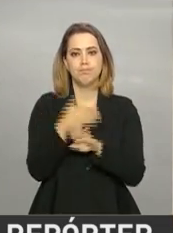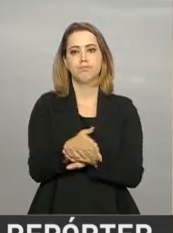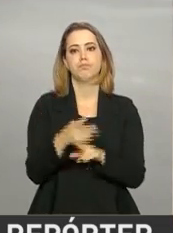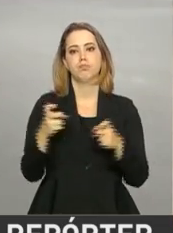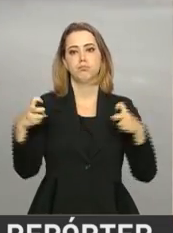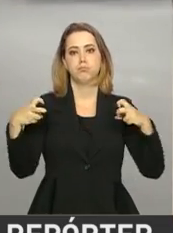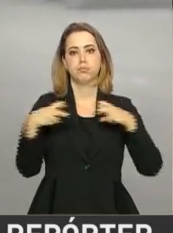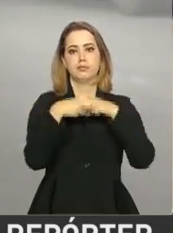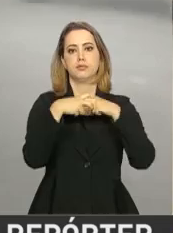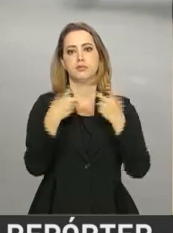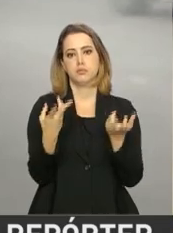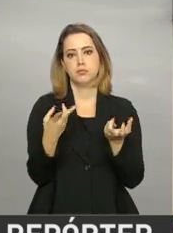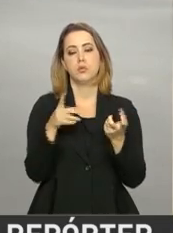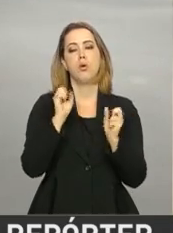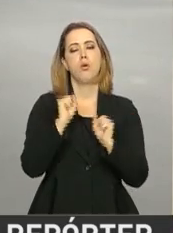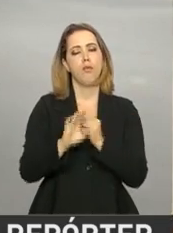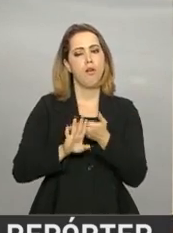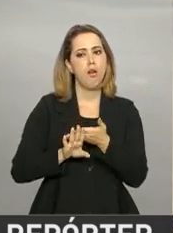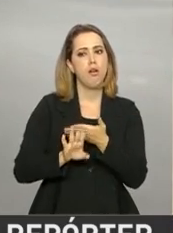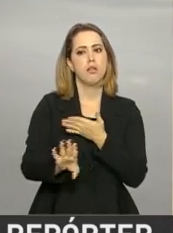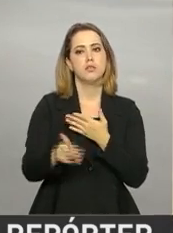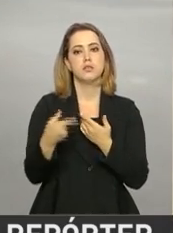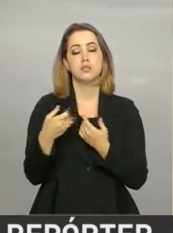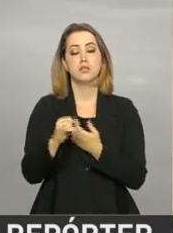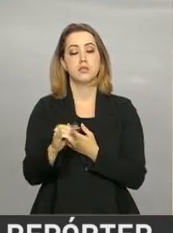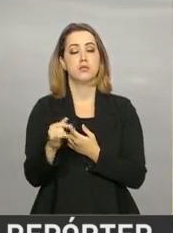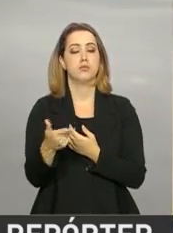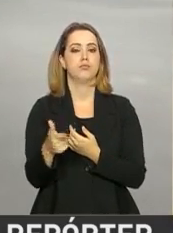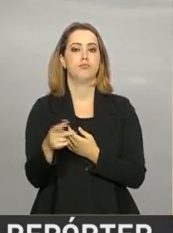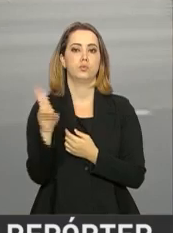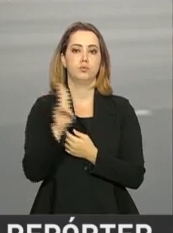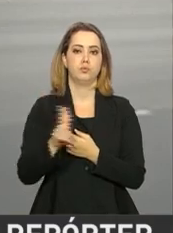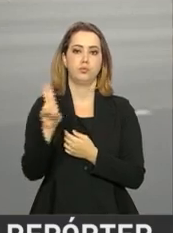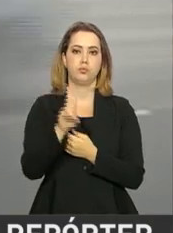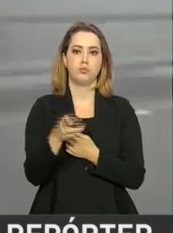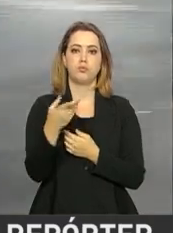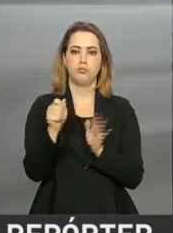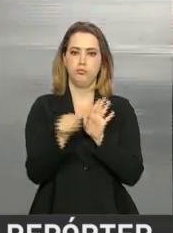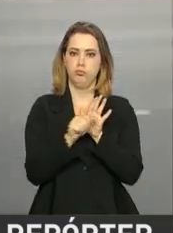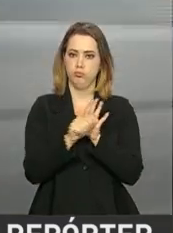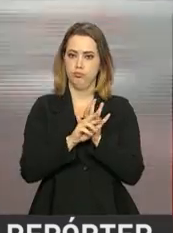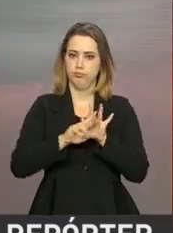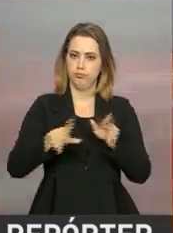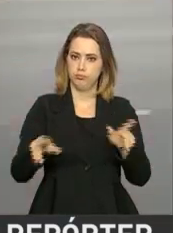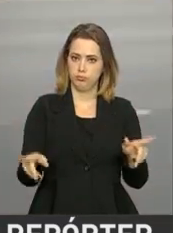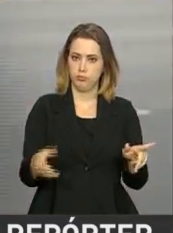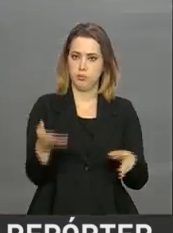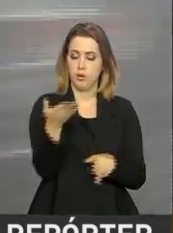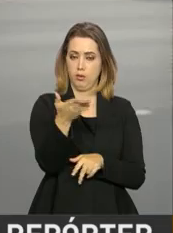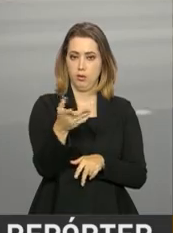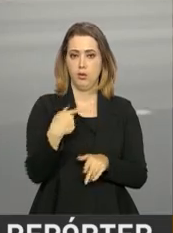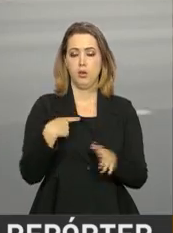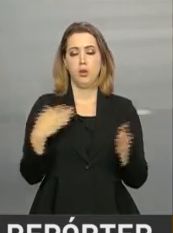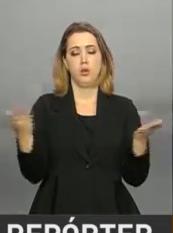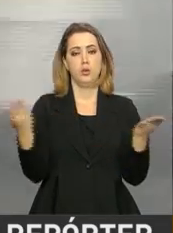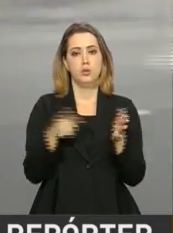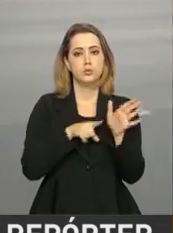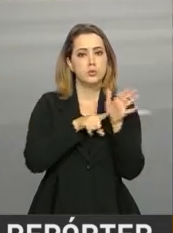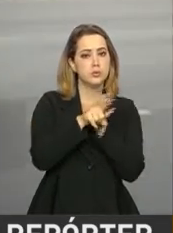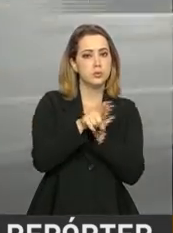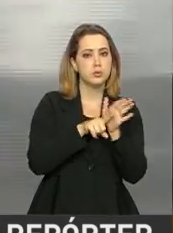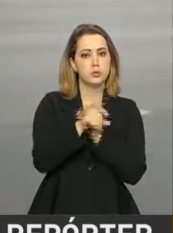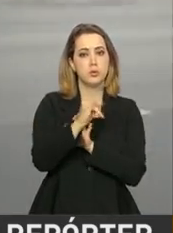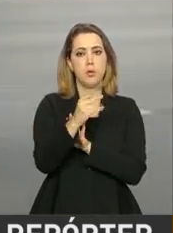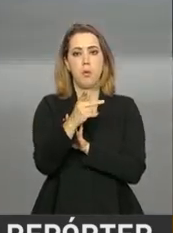situações que seriam facilmente evitadas se não tivesse o uso desses produtos. Levantamento do Instituto de Pesquisa Econômica